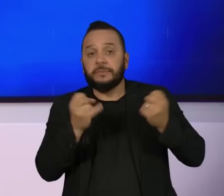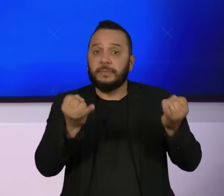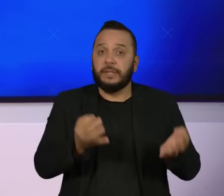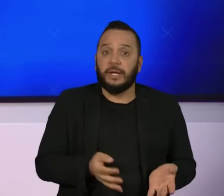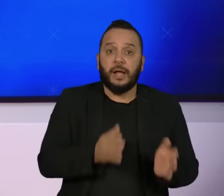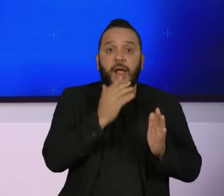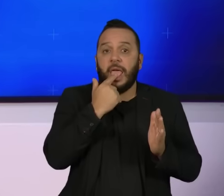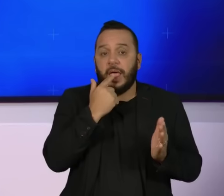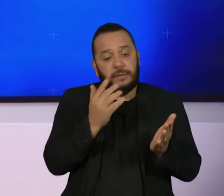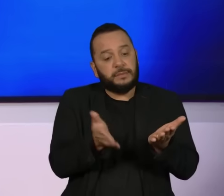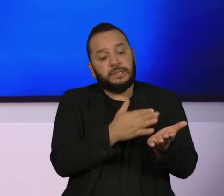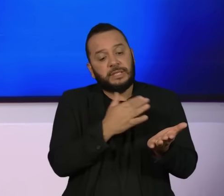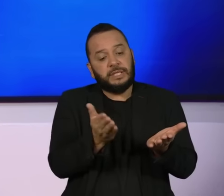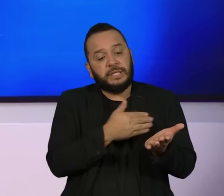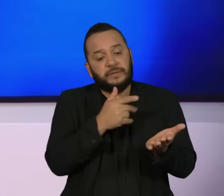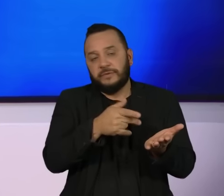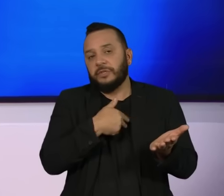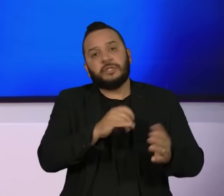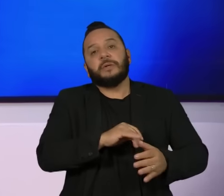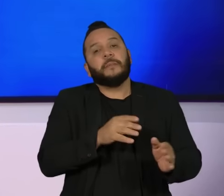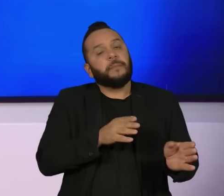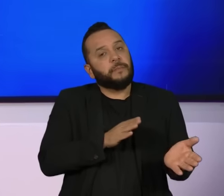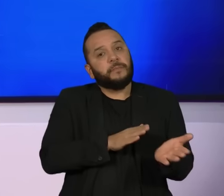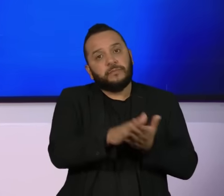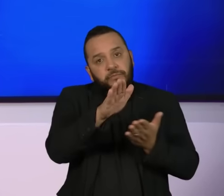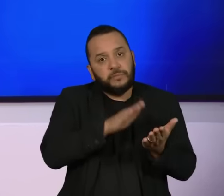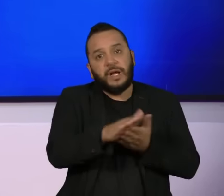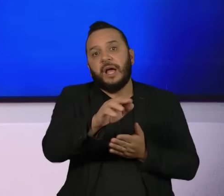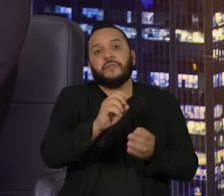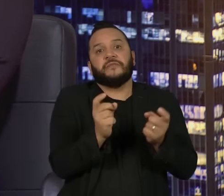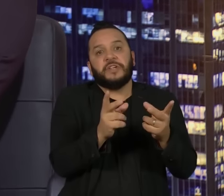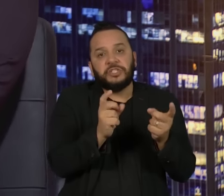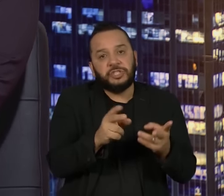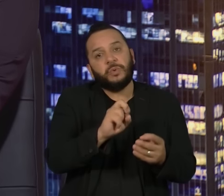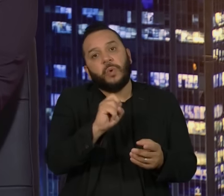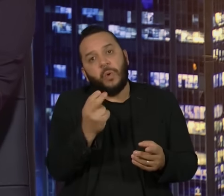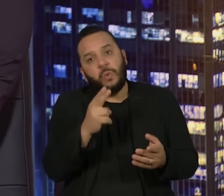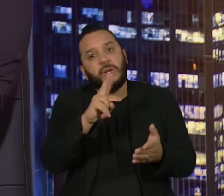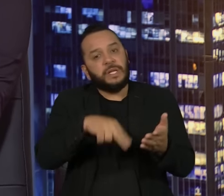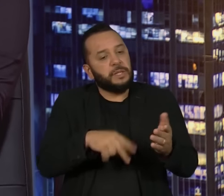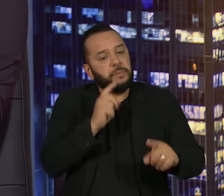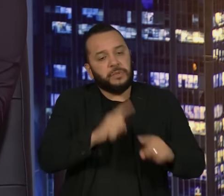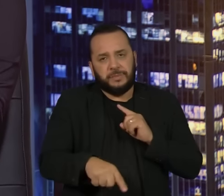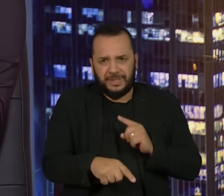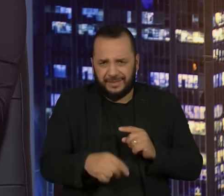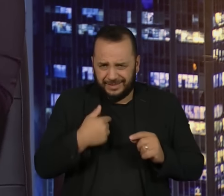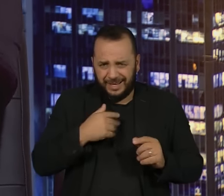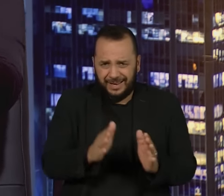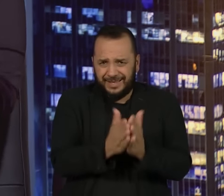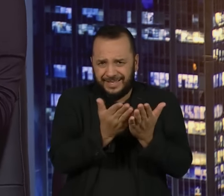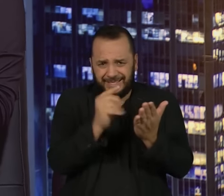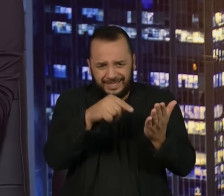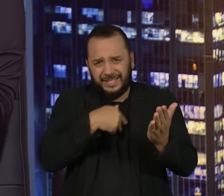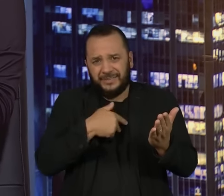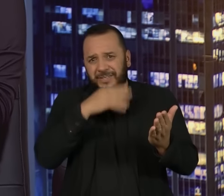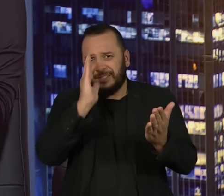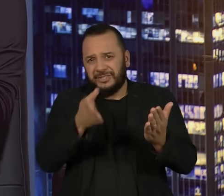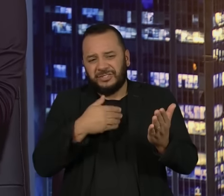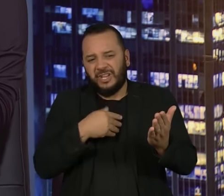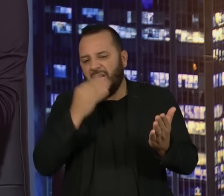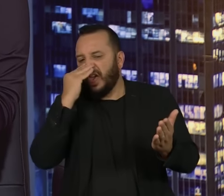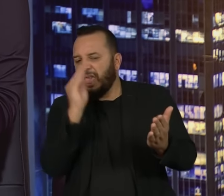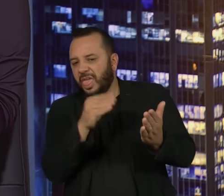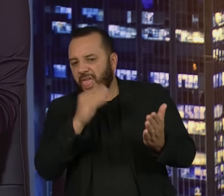um livro não deva ser publicado, vendido ou lido. Livros podem ser cancelados e os seus autores? Bom,